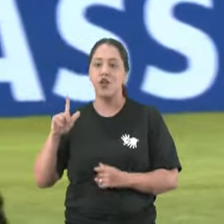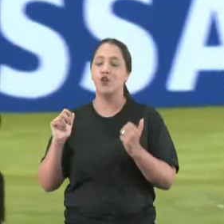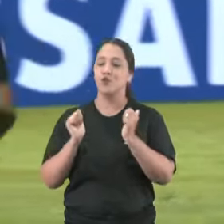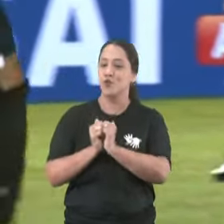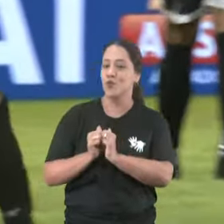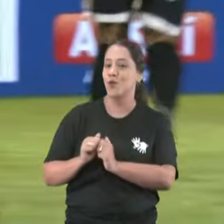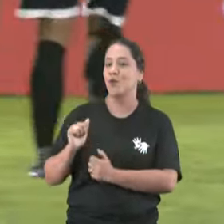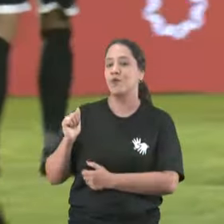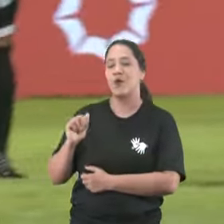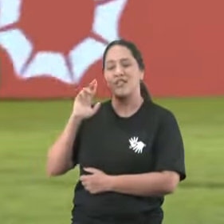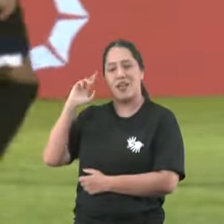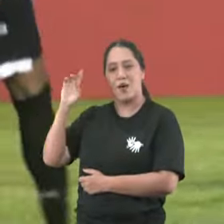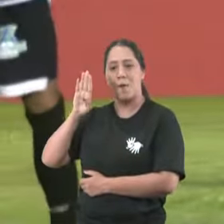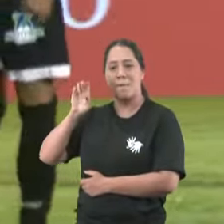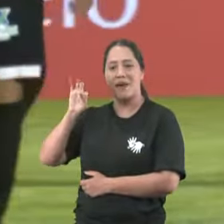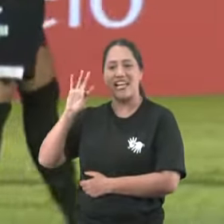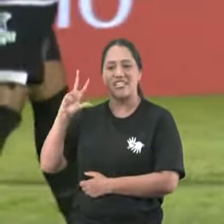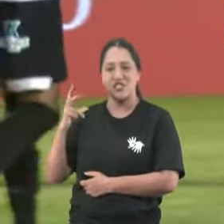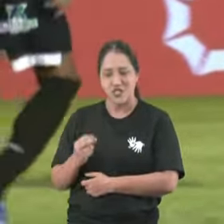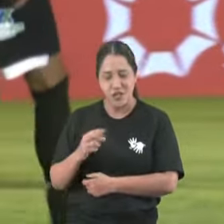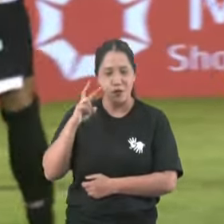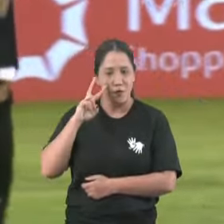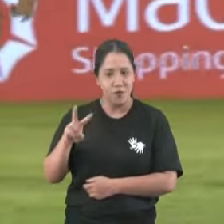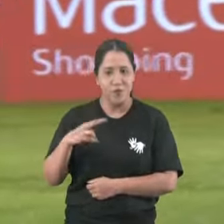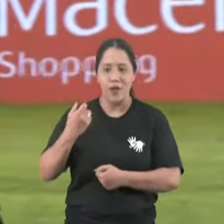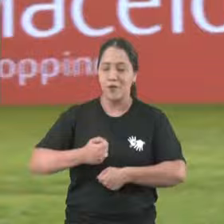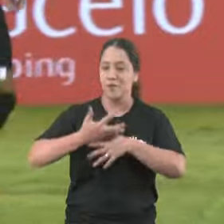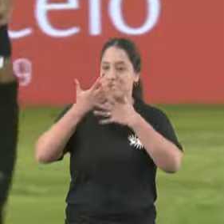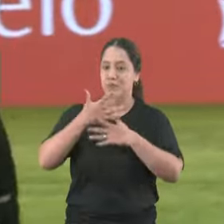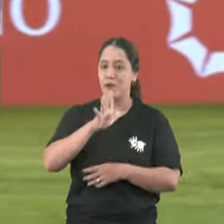assistindo ao jogo na torcida pelo Galo.